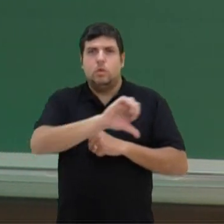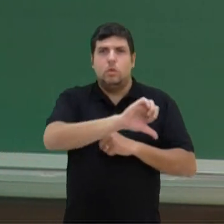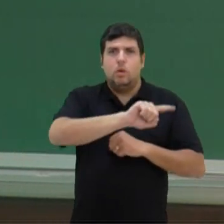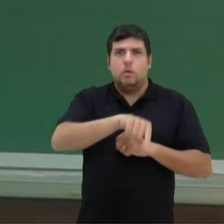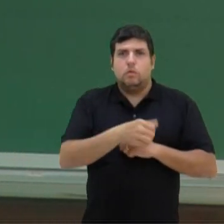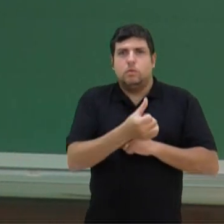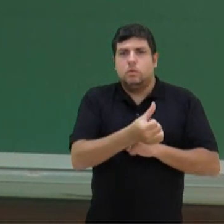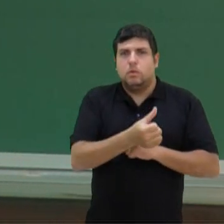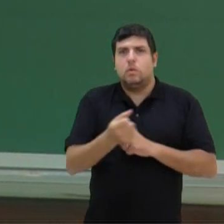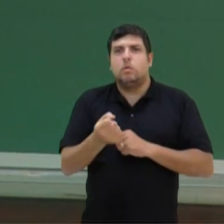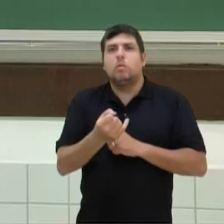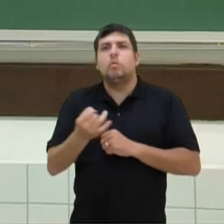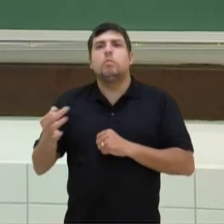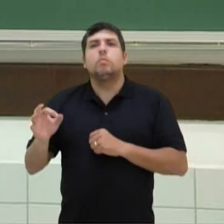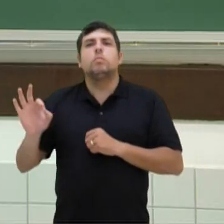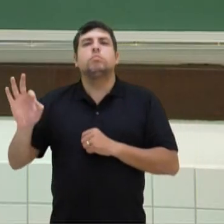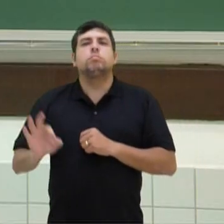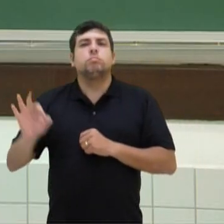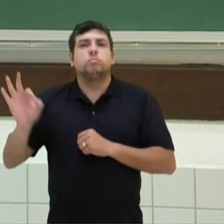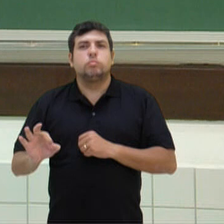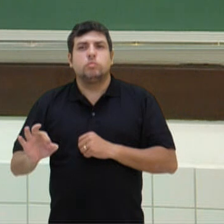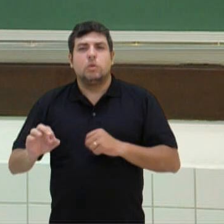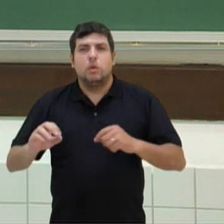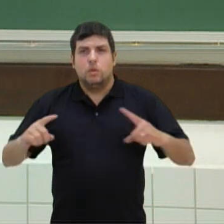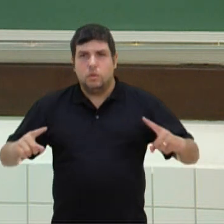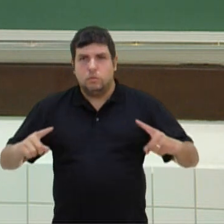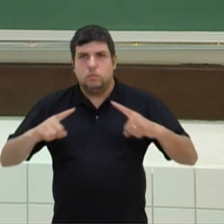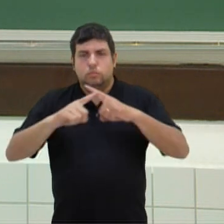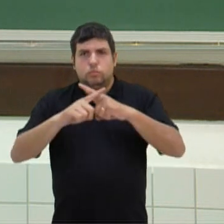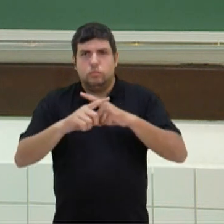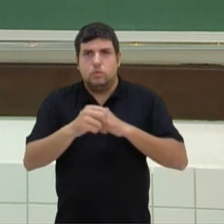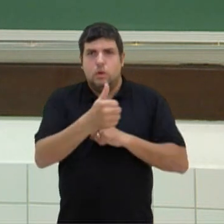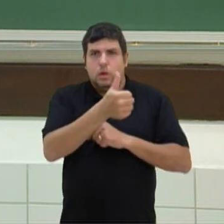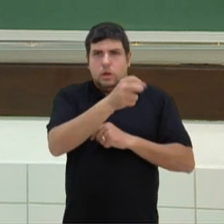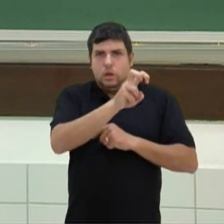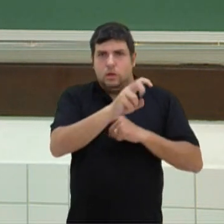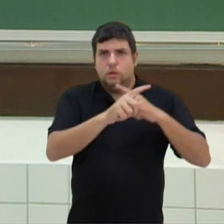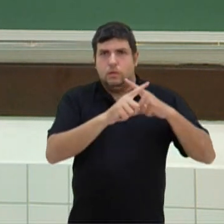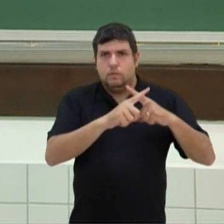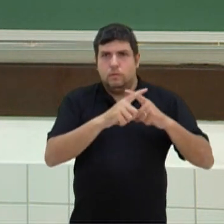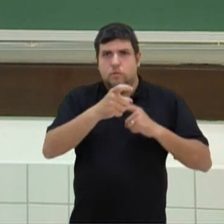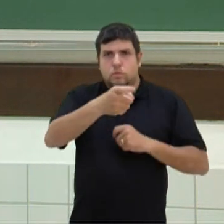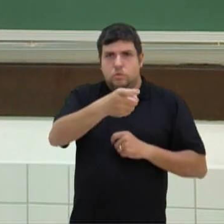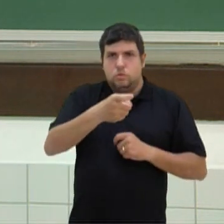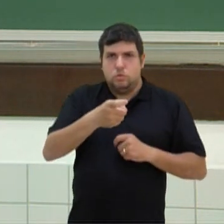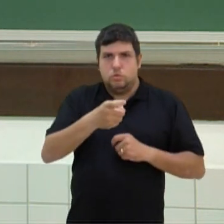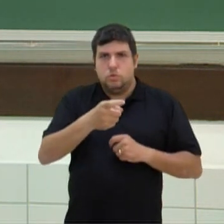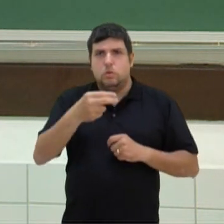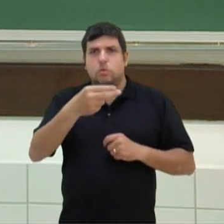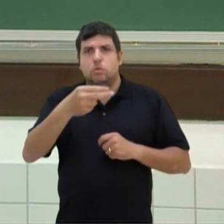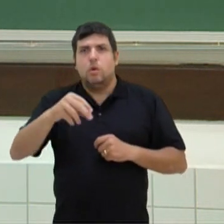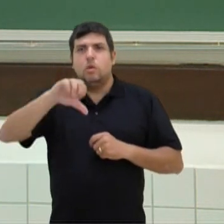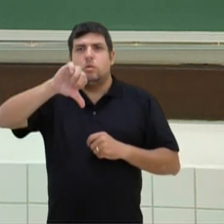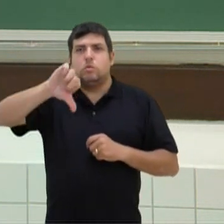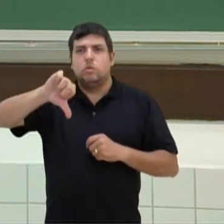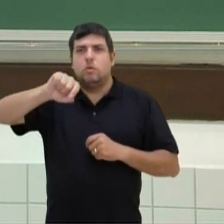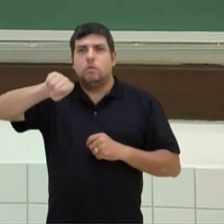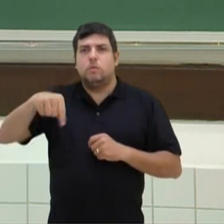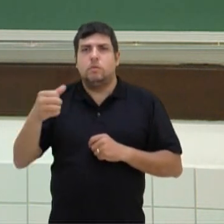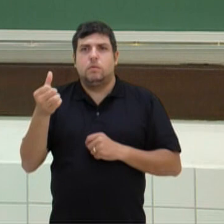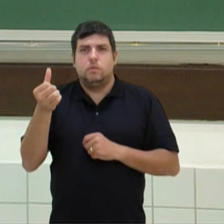tá? Multiplica cruzando, 15 vezes x é igual a 9,6, tá? 15 vezes x vai ser